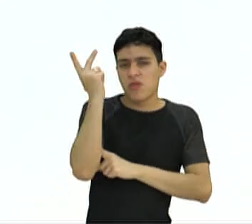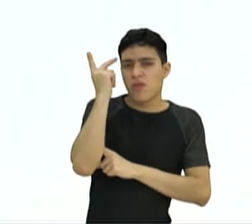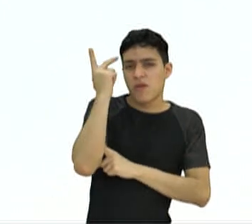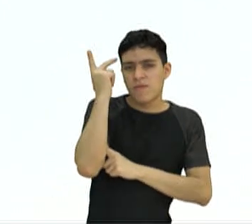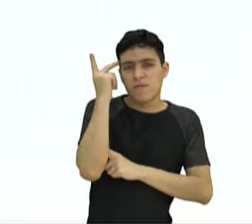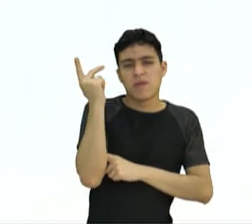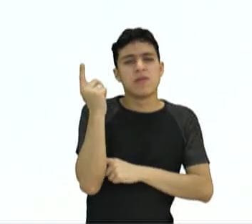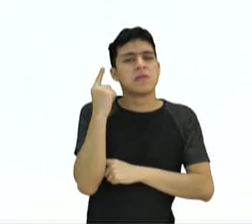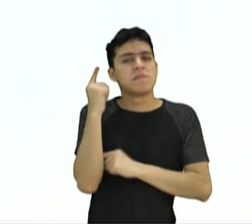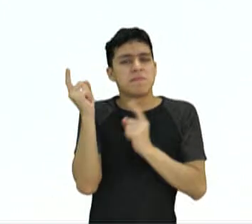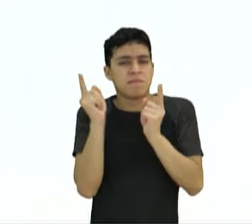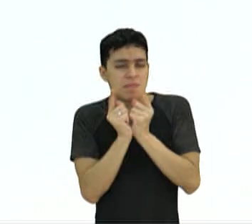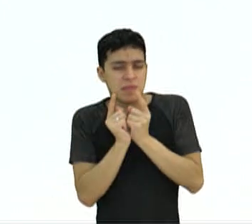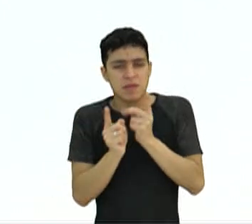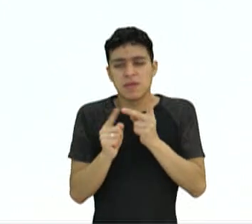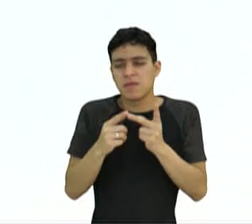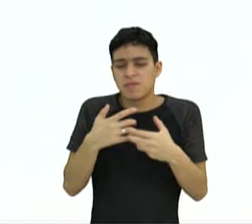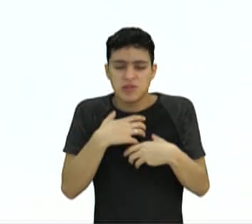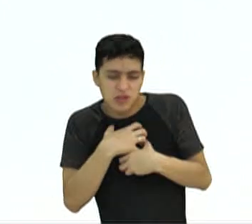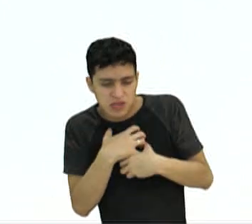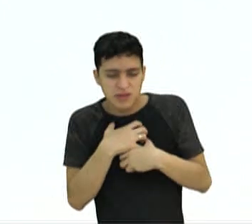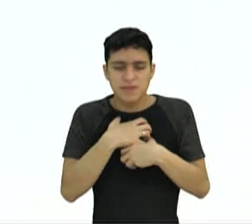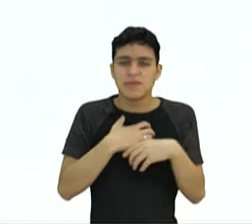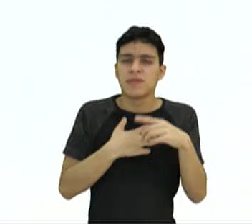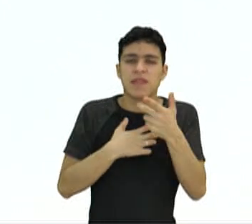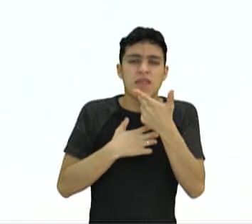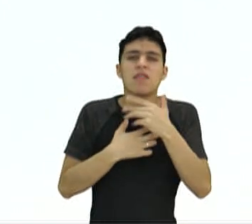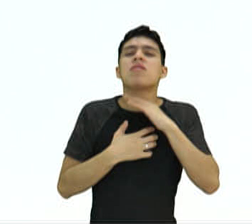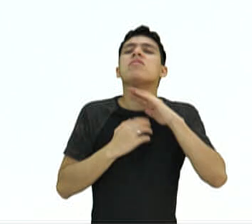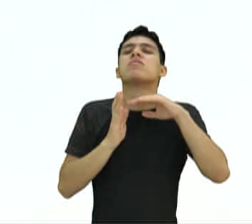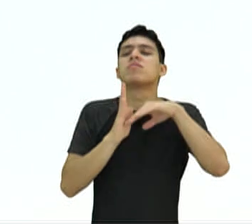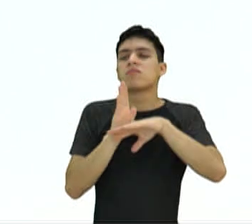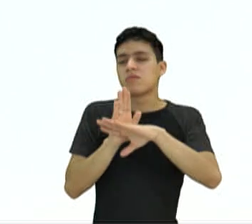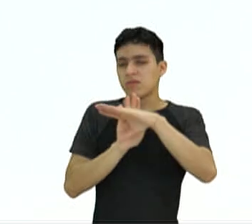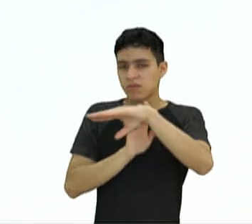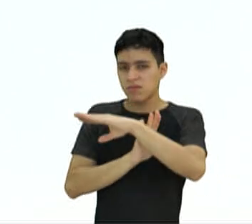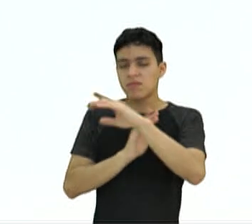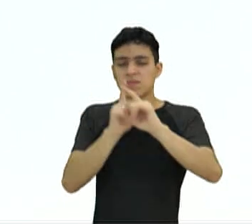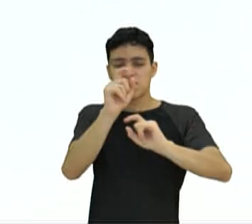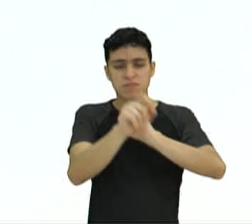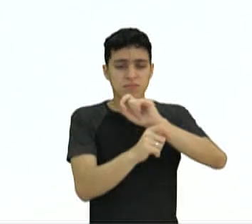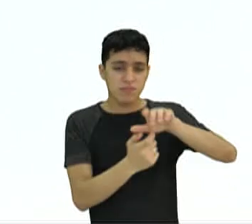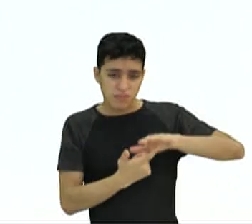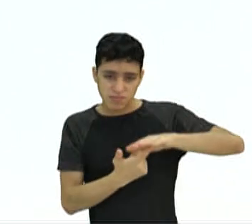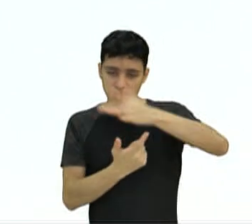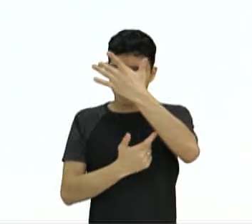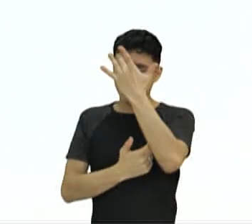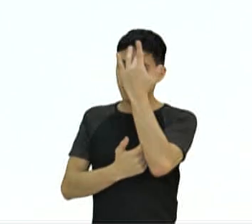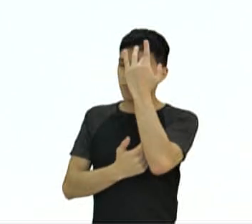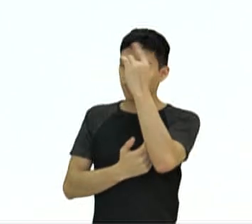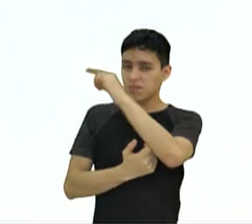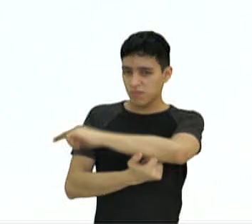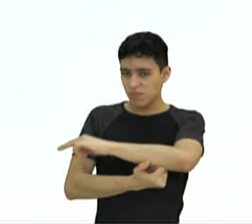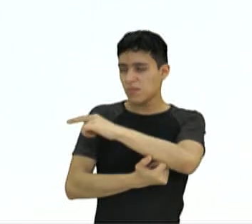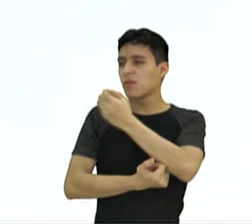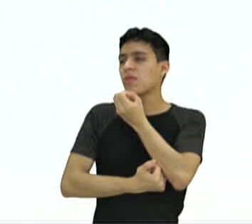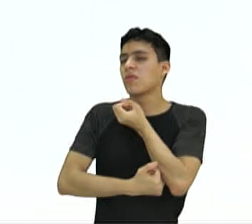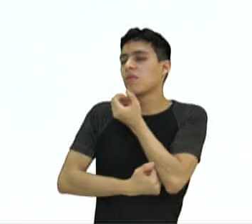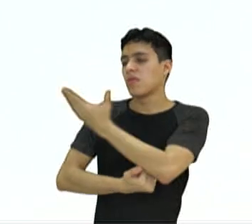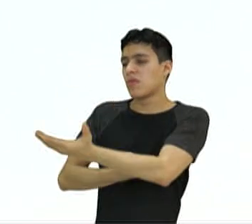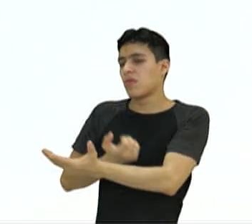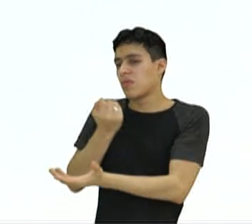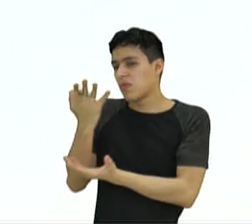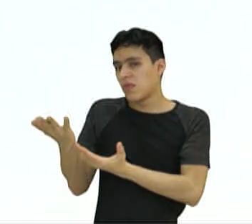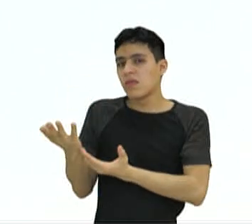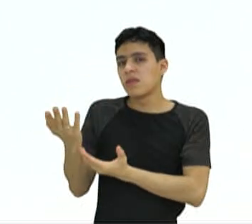e expressões curtas como yeah, I see, a fim de sinalizar para o interlocutor que ele está